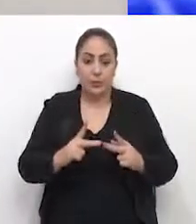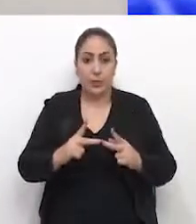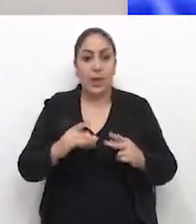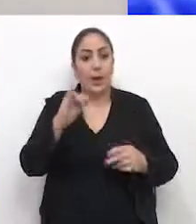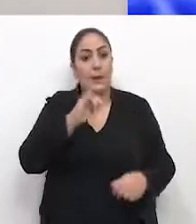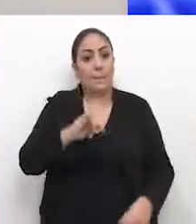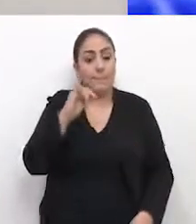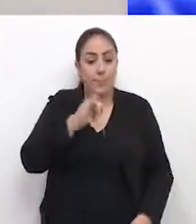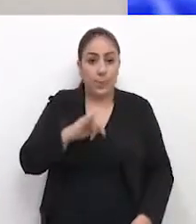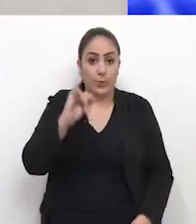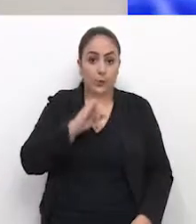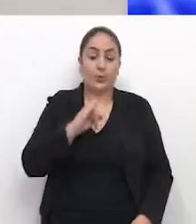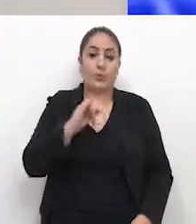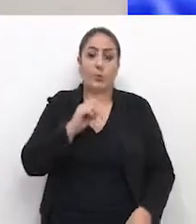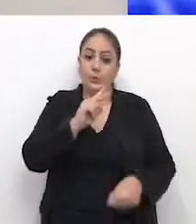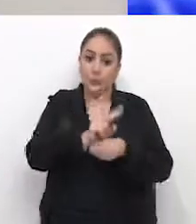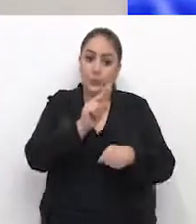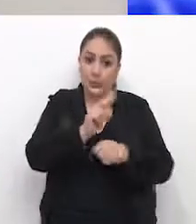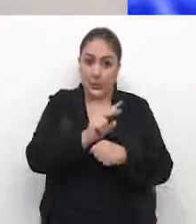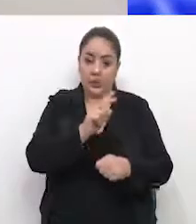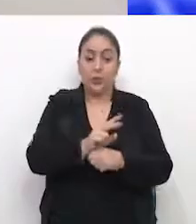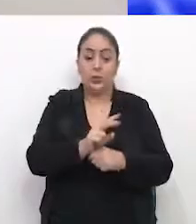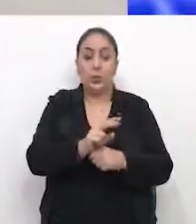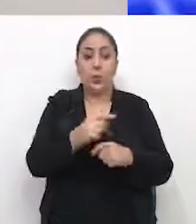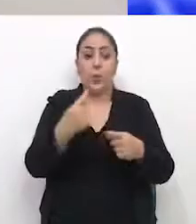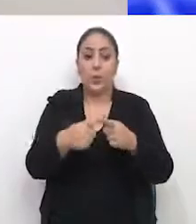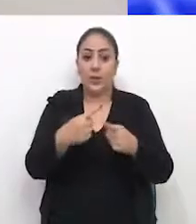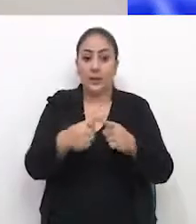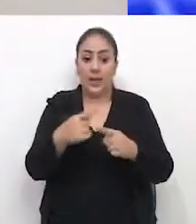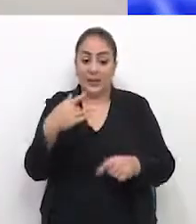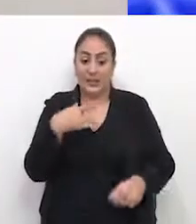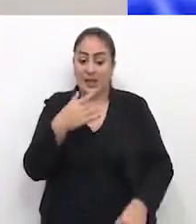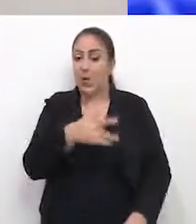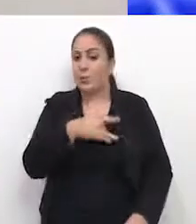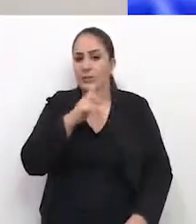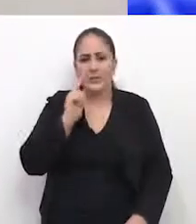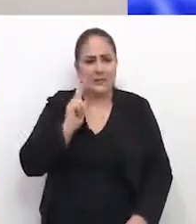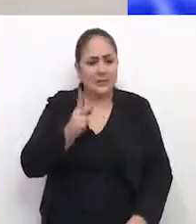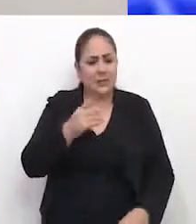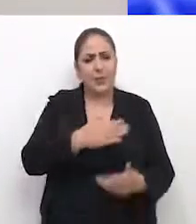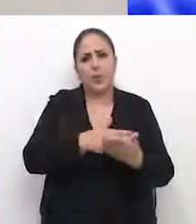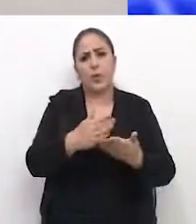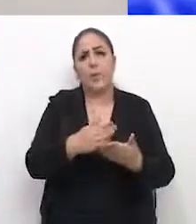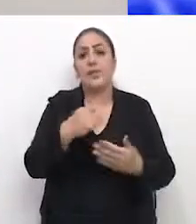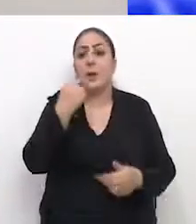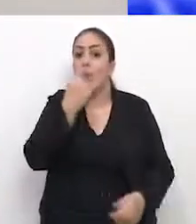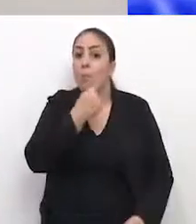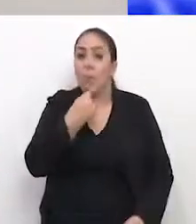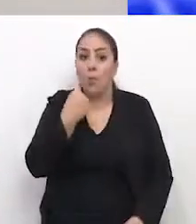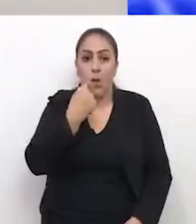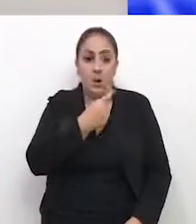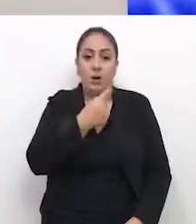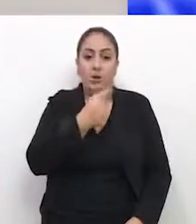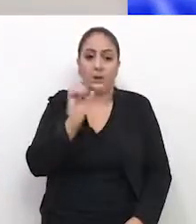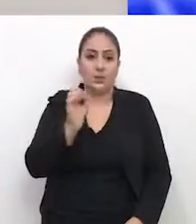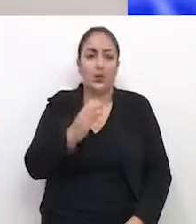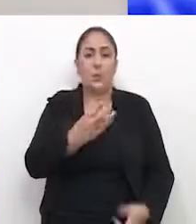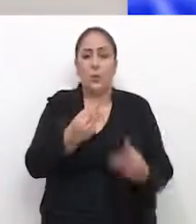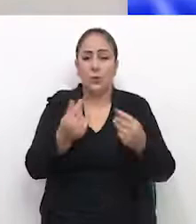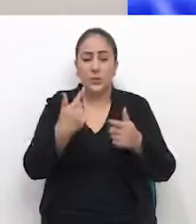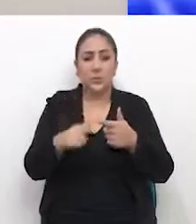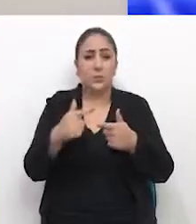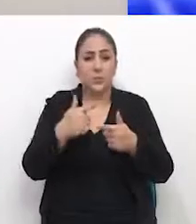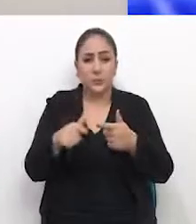nossos pacientes a importância do autocuidado, visto que a saúde sempre começa pela boca, não